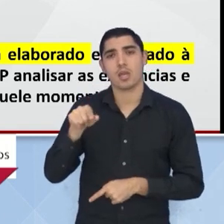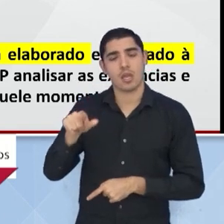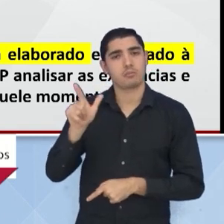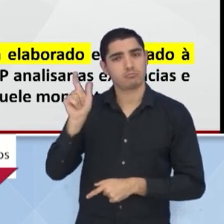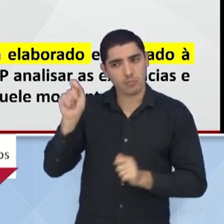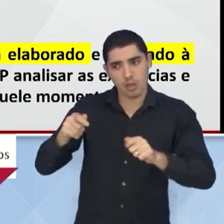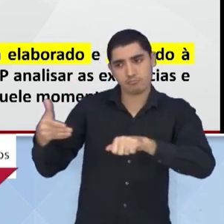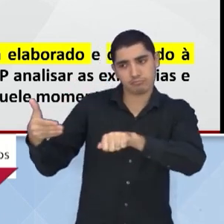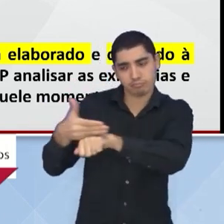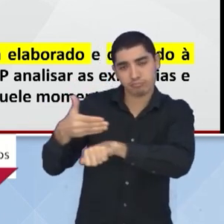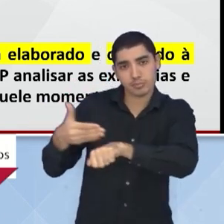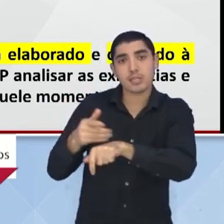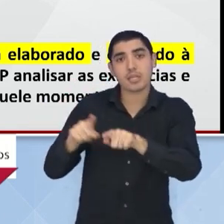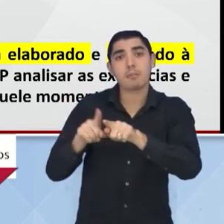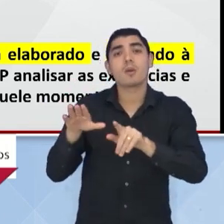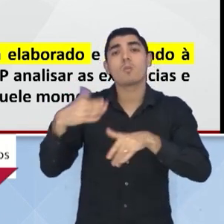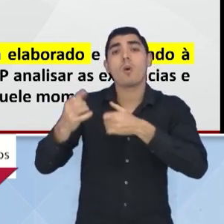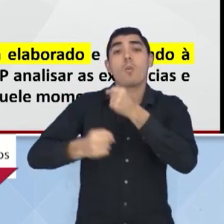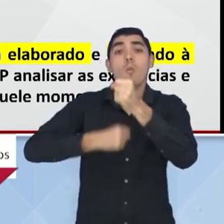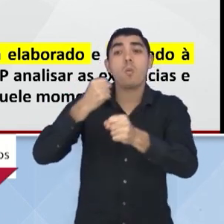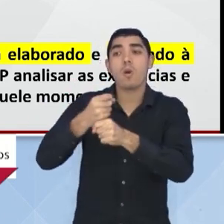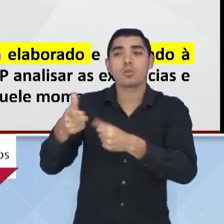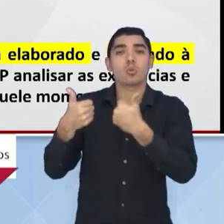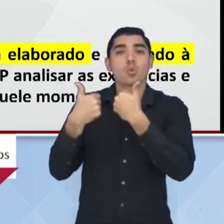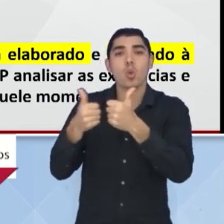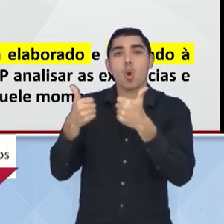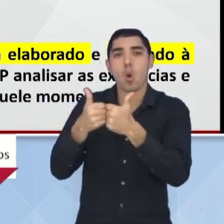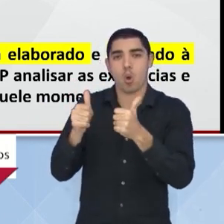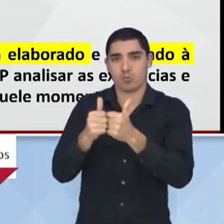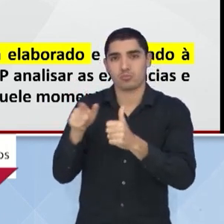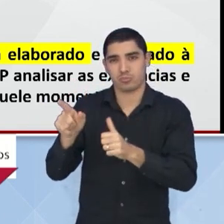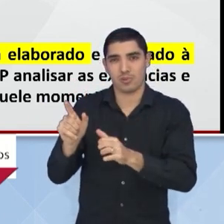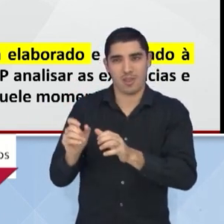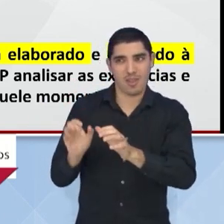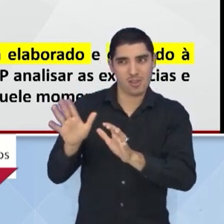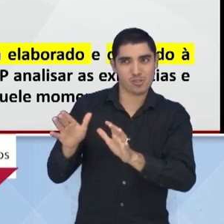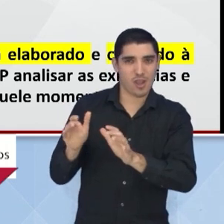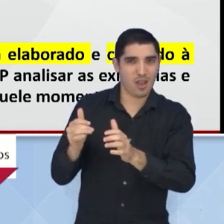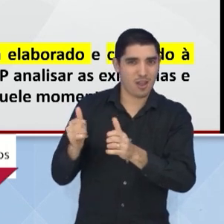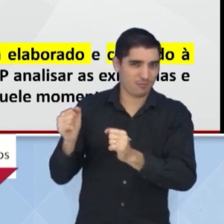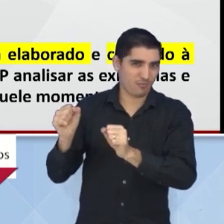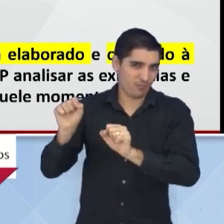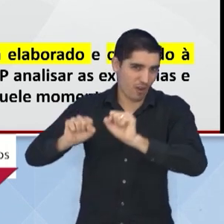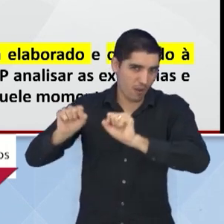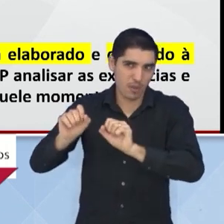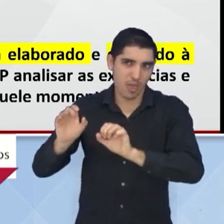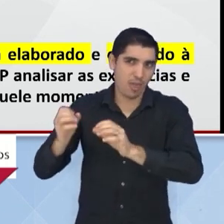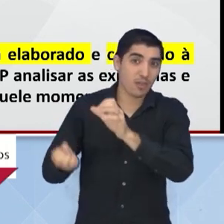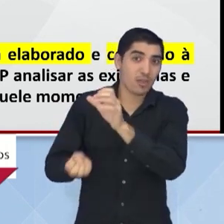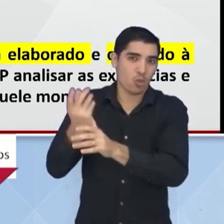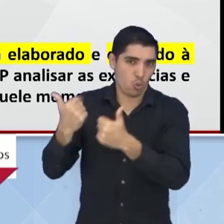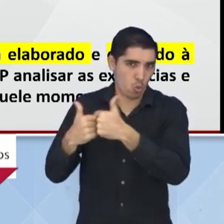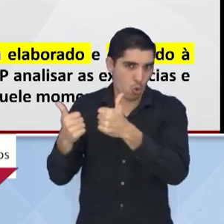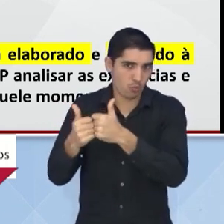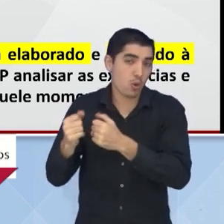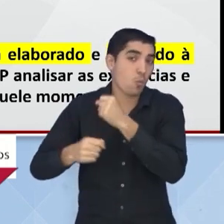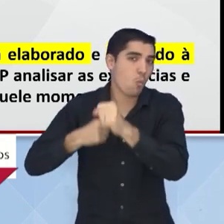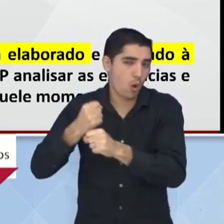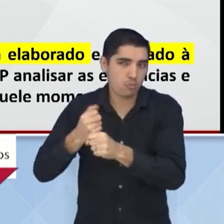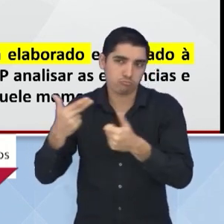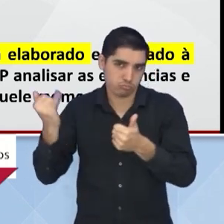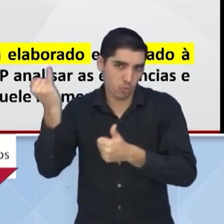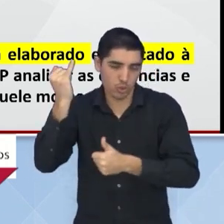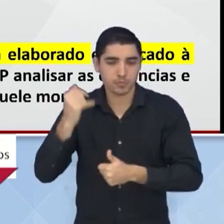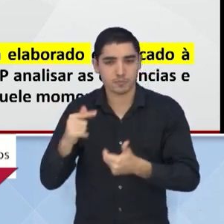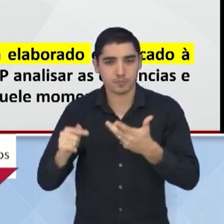participação em ano de fabricação dos veículos né nesse caso aqui o relator não suspendeu o edital Vejam Só a gente